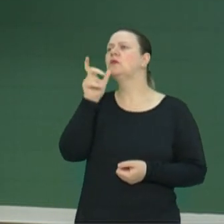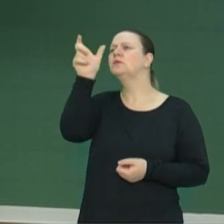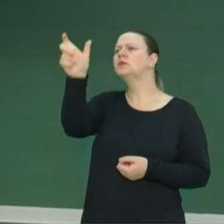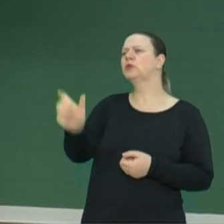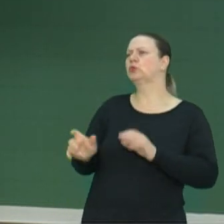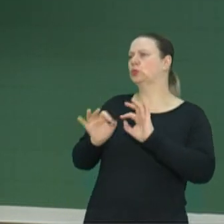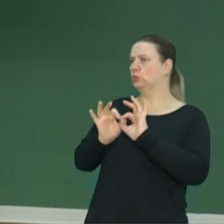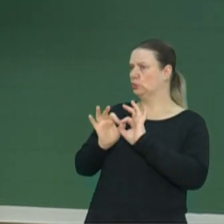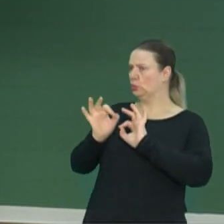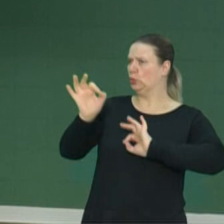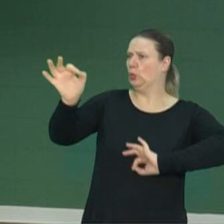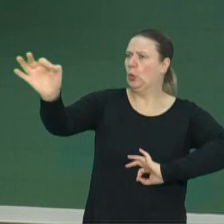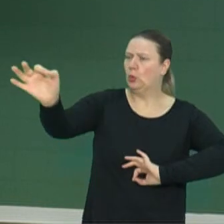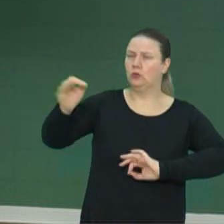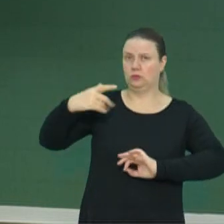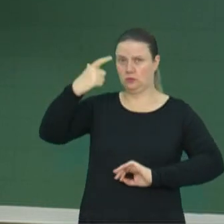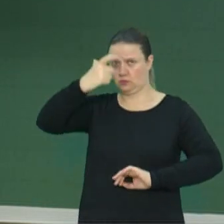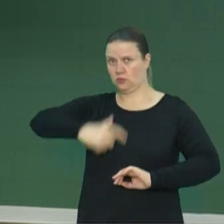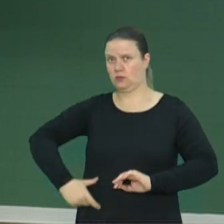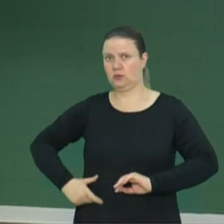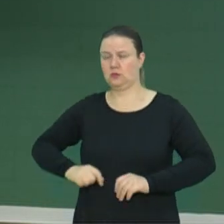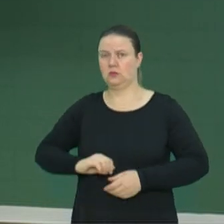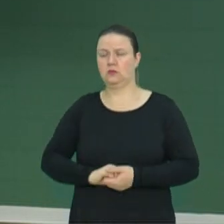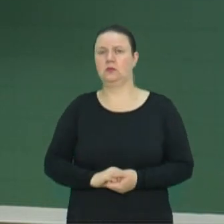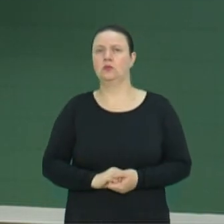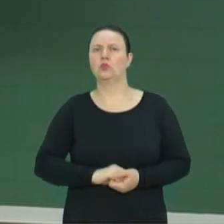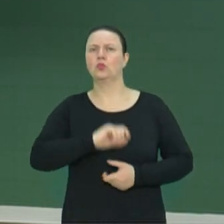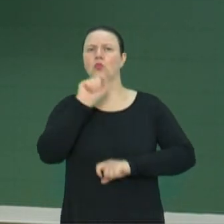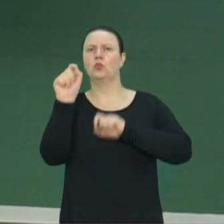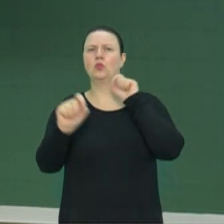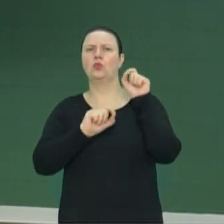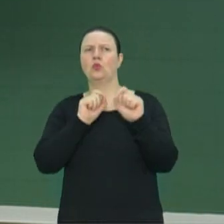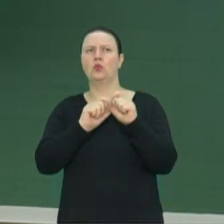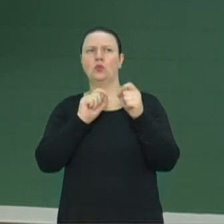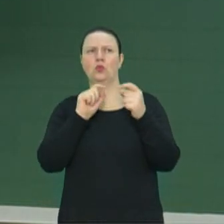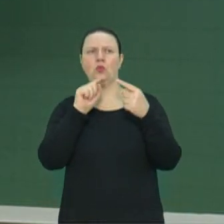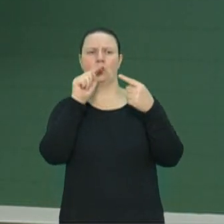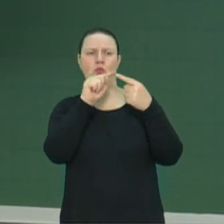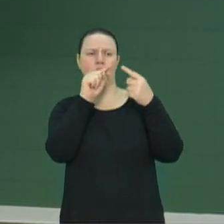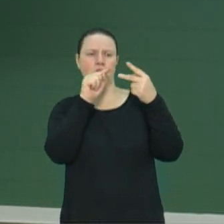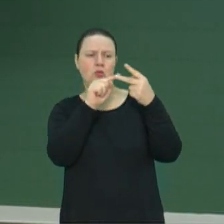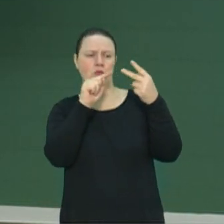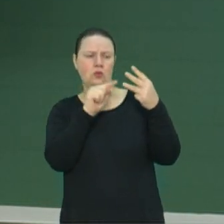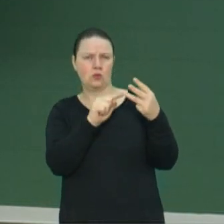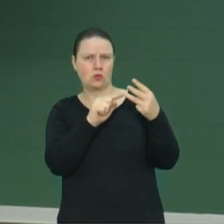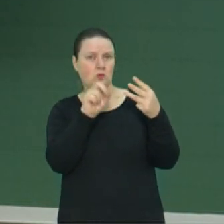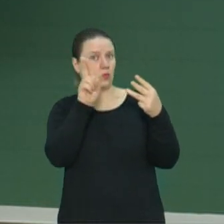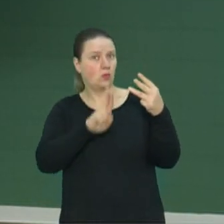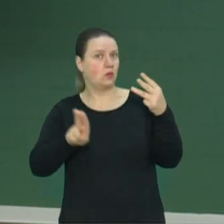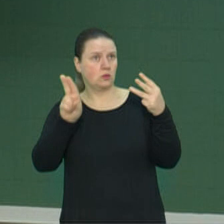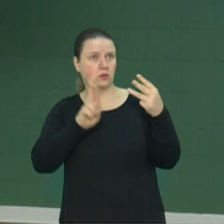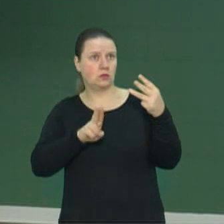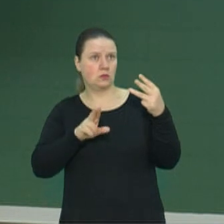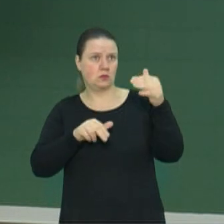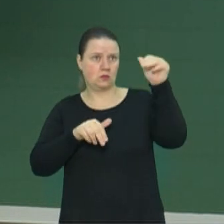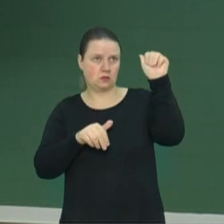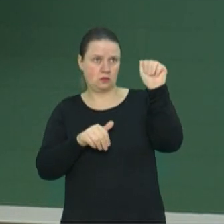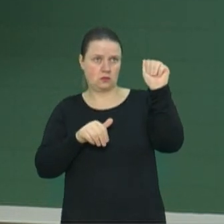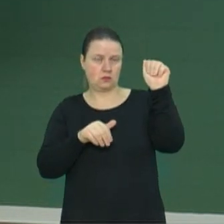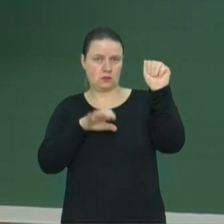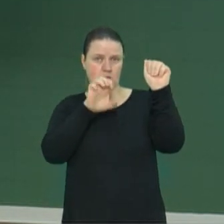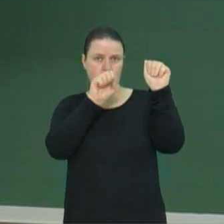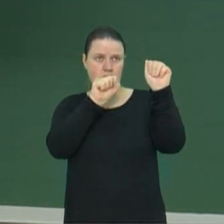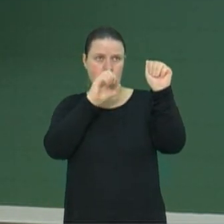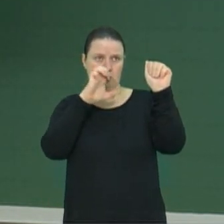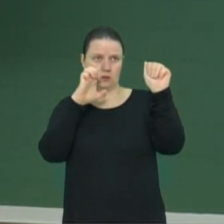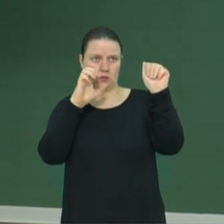presta atenção, se eu falar de alguém que está longe, quais desses demonstrativos eu vou usar? Esse ou